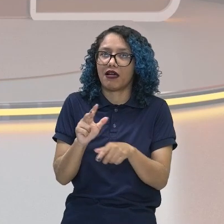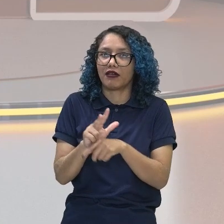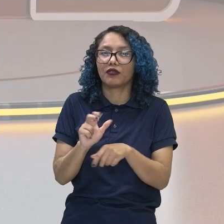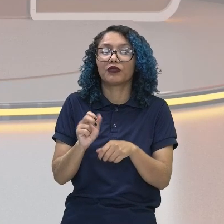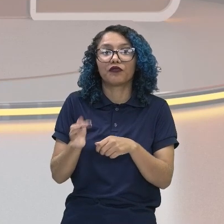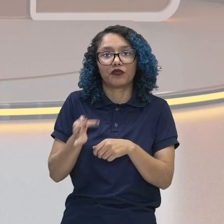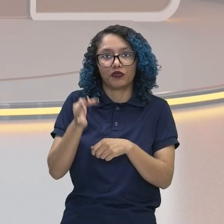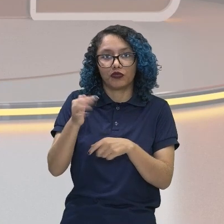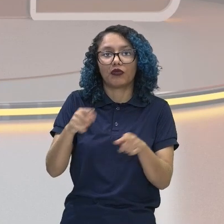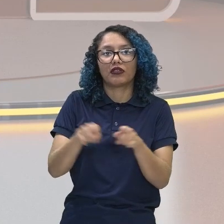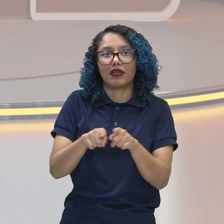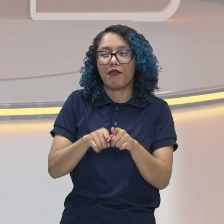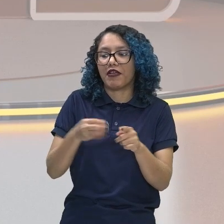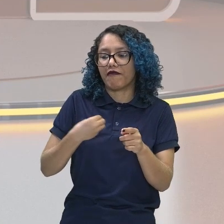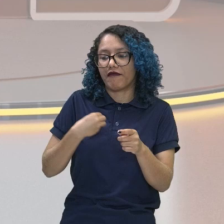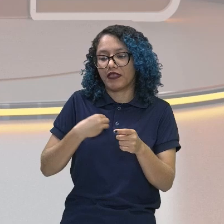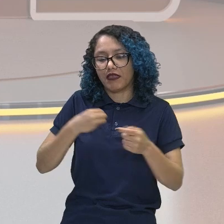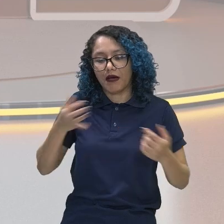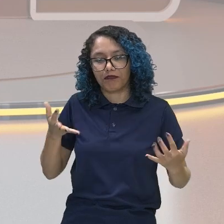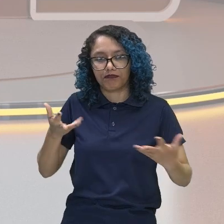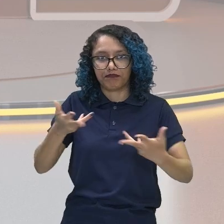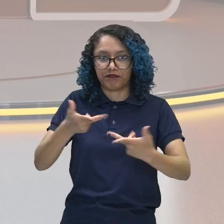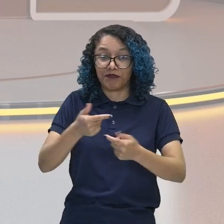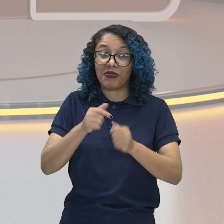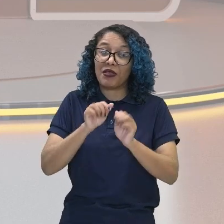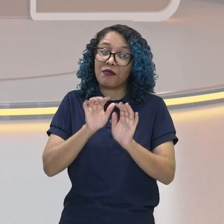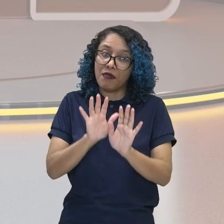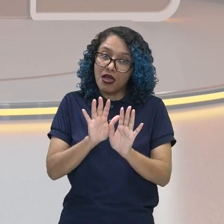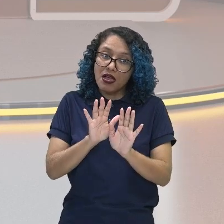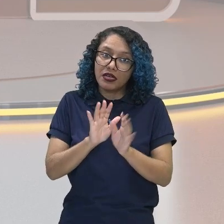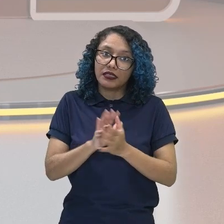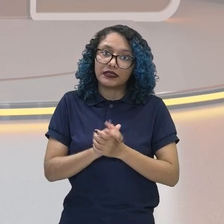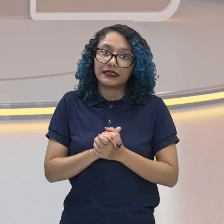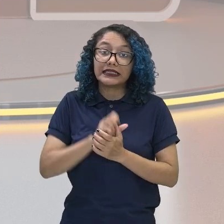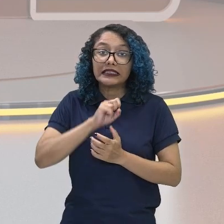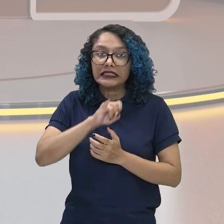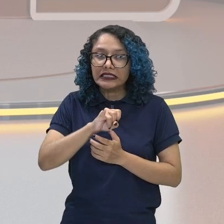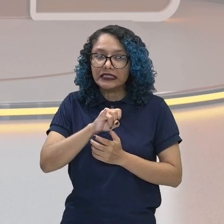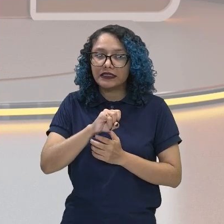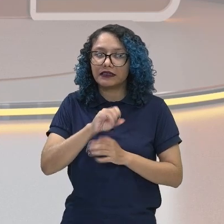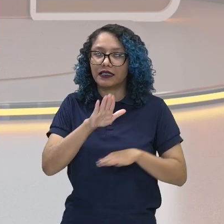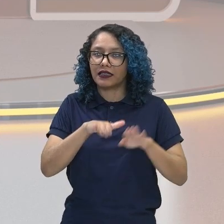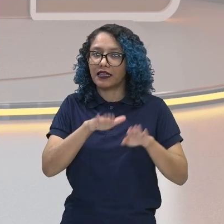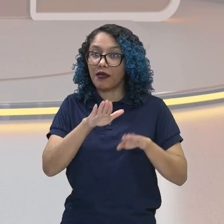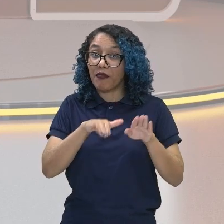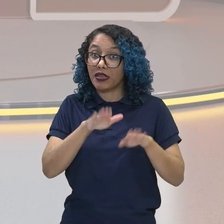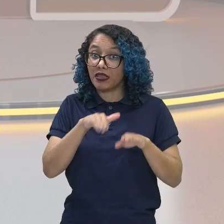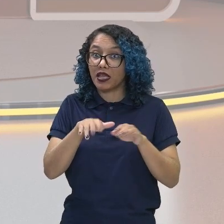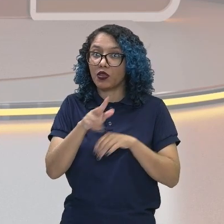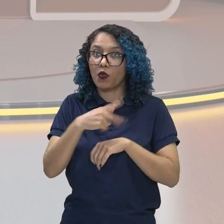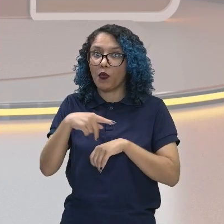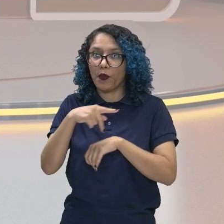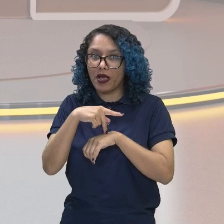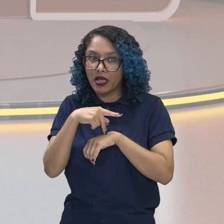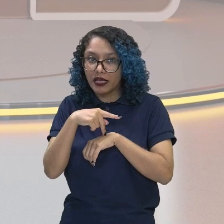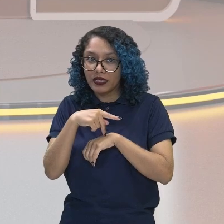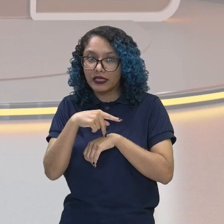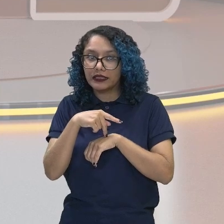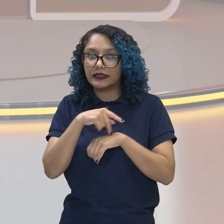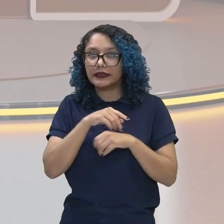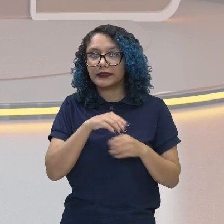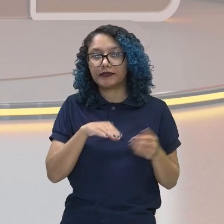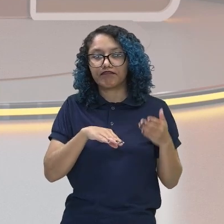qualidade de vida vai melhorar, mas a gente sabe que se, dependendo daquele país que a pessoa está chegando,